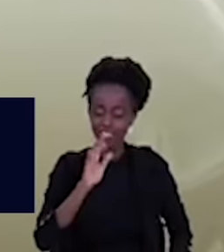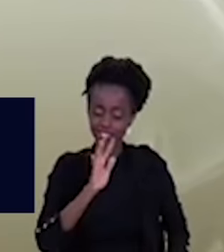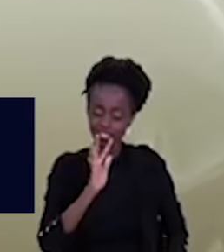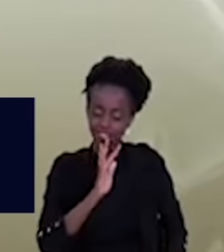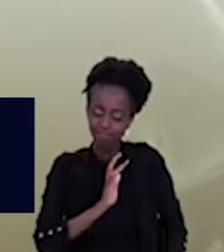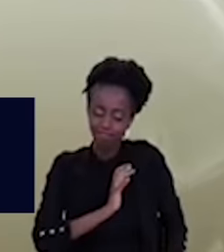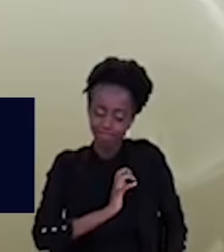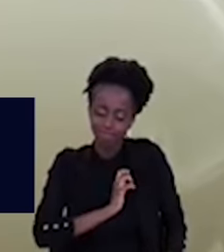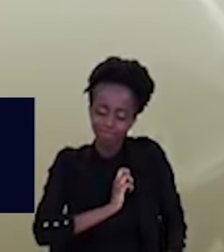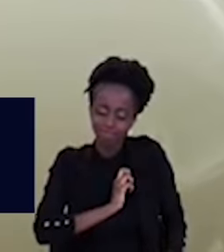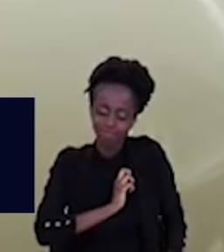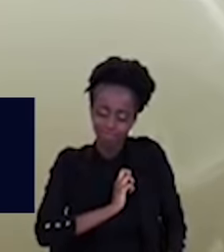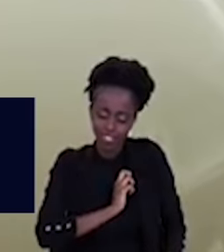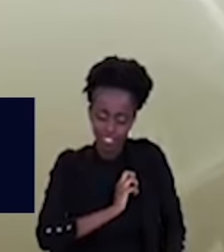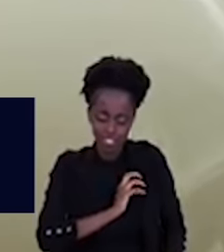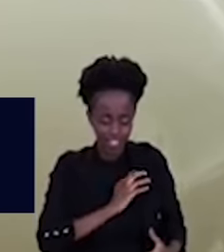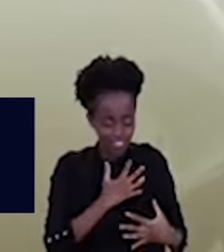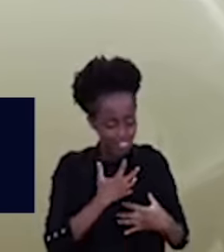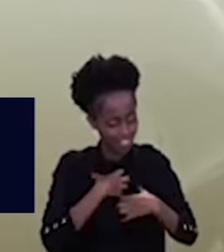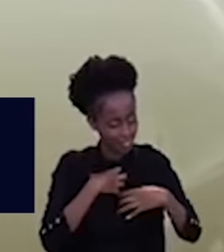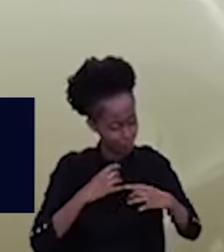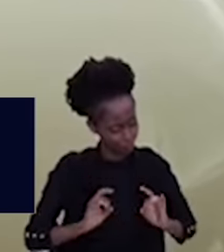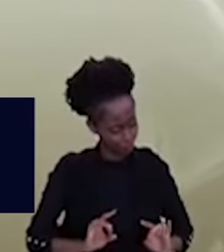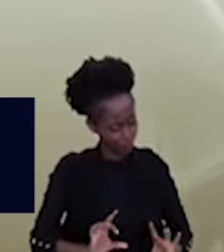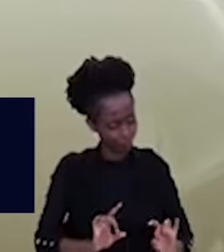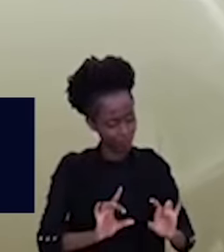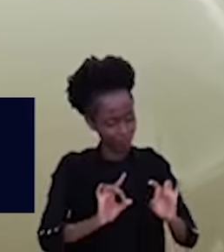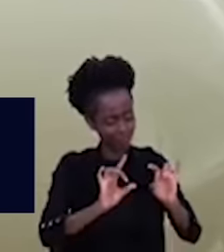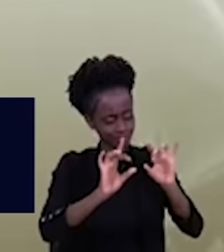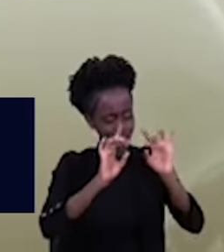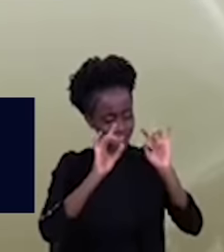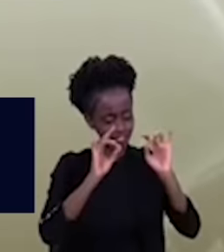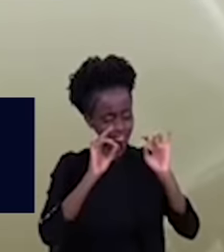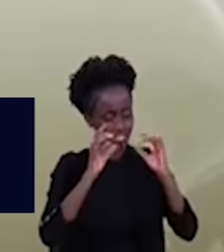ser. Que teu amor me surpreenda.